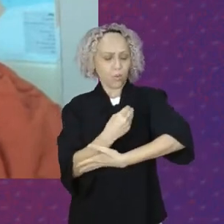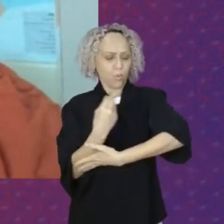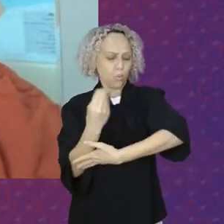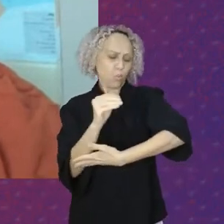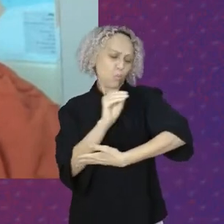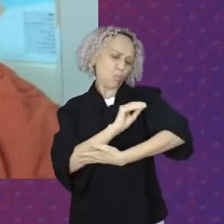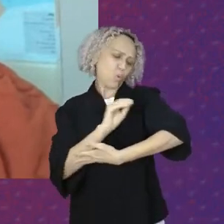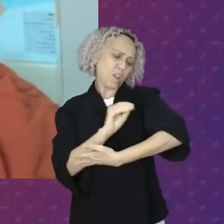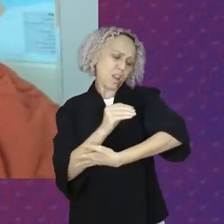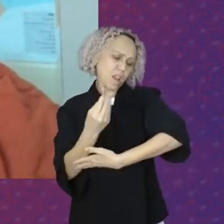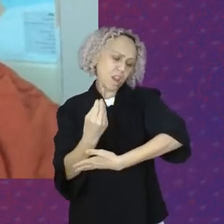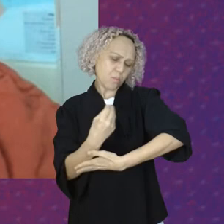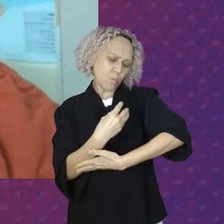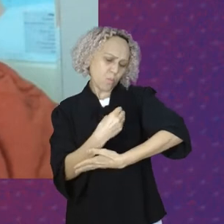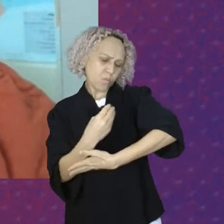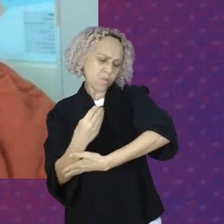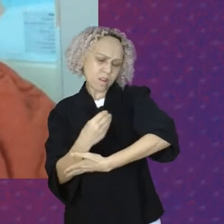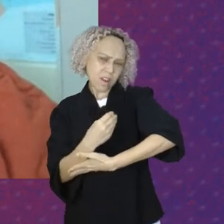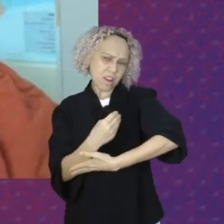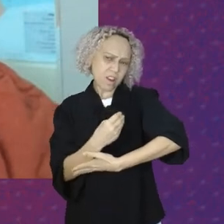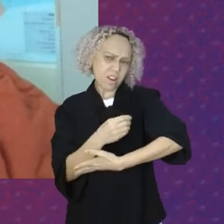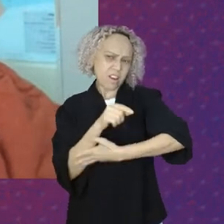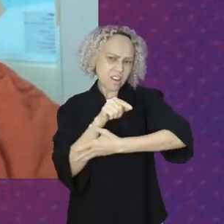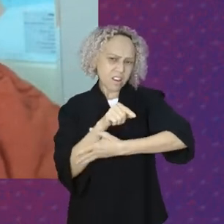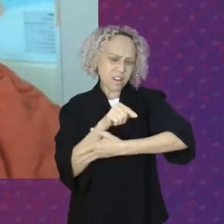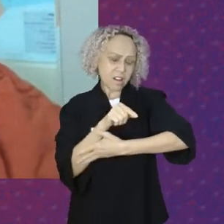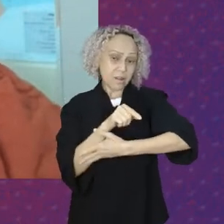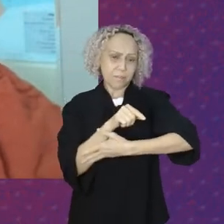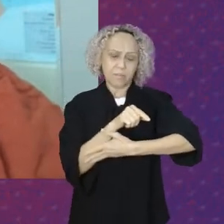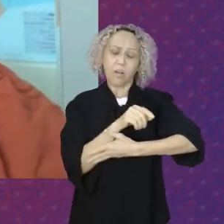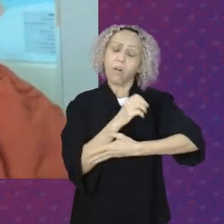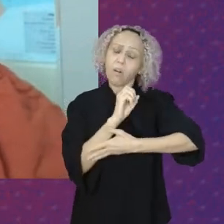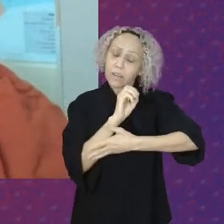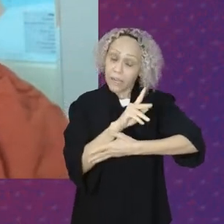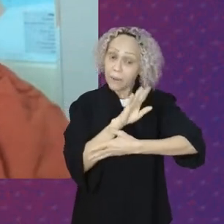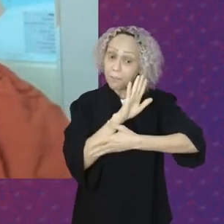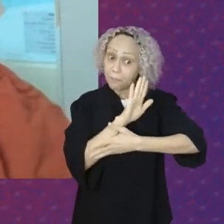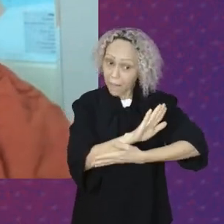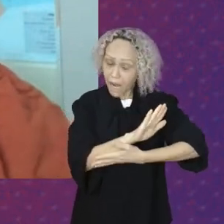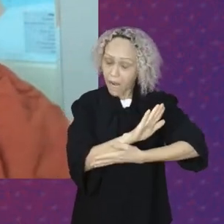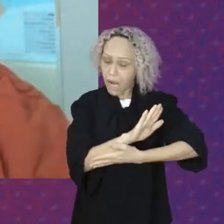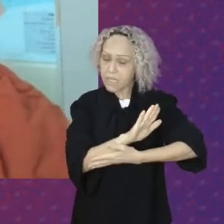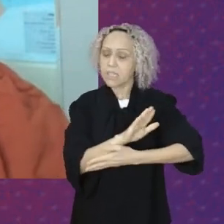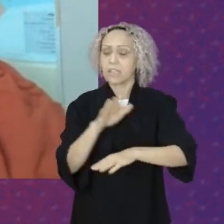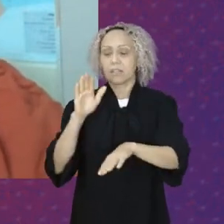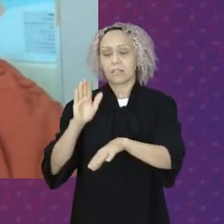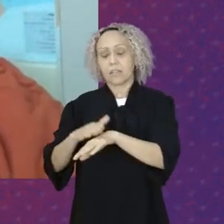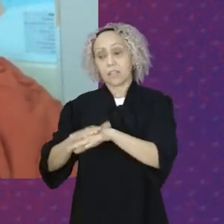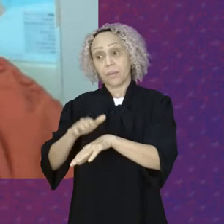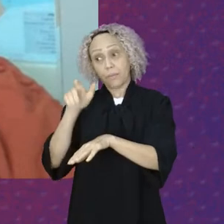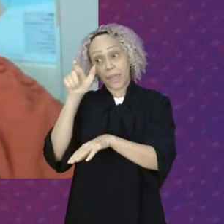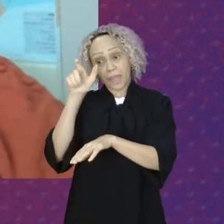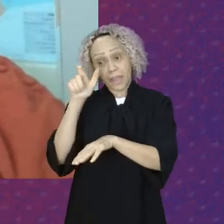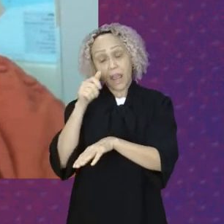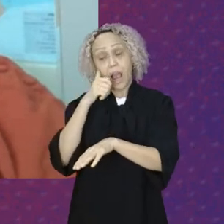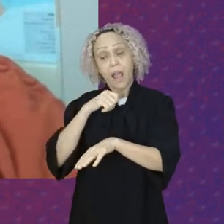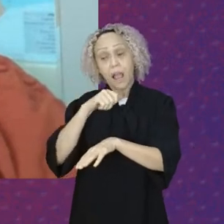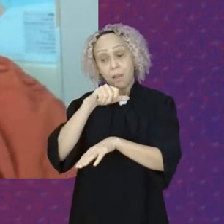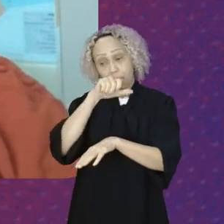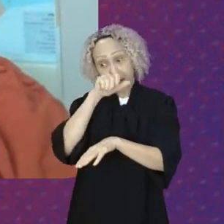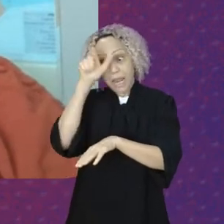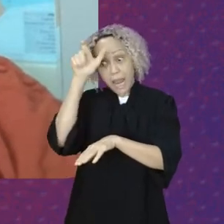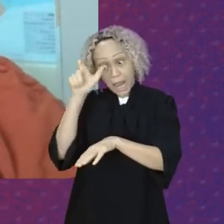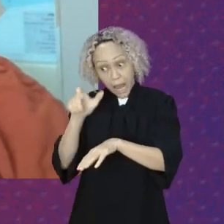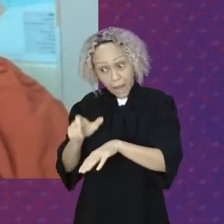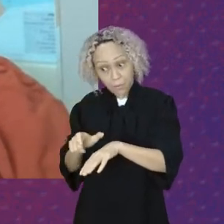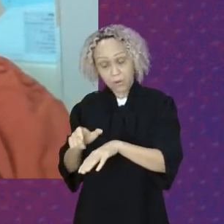amamentação dele, cuidar para que ele vá vivendo com saúde, que é isso que toda mãe quer,